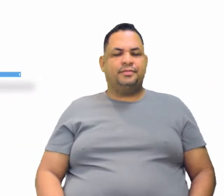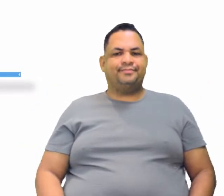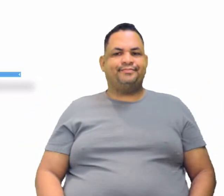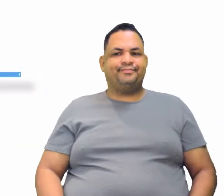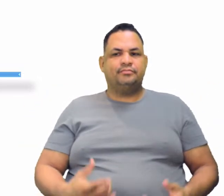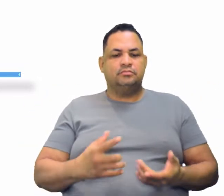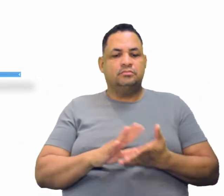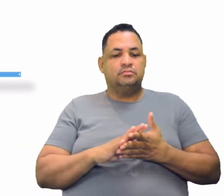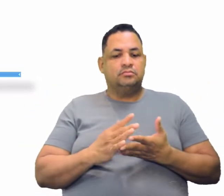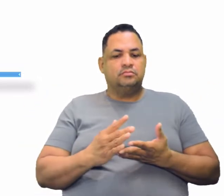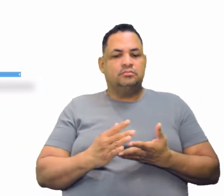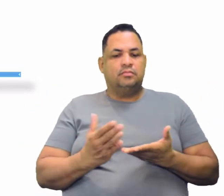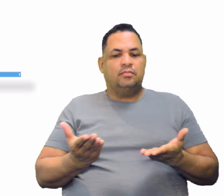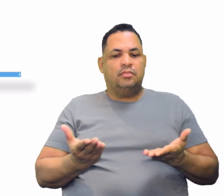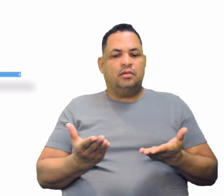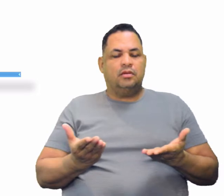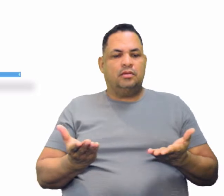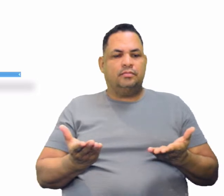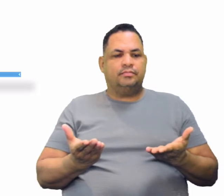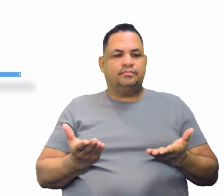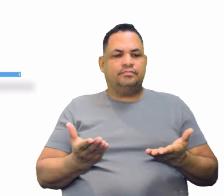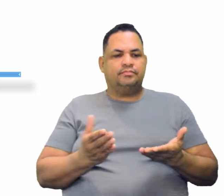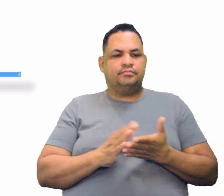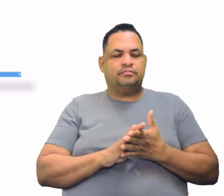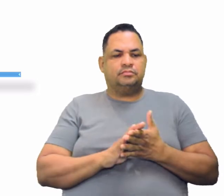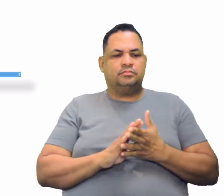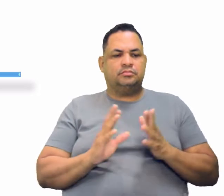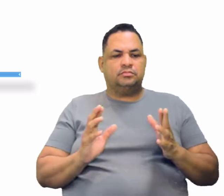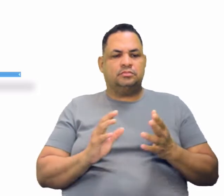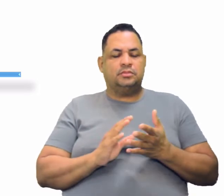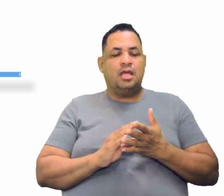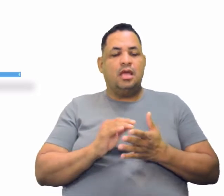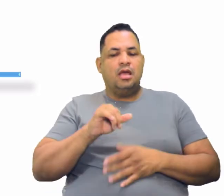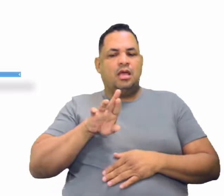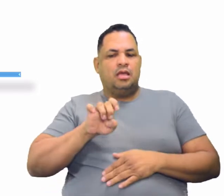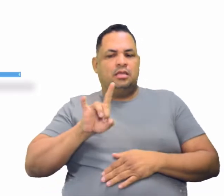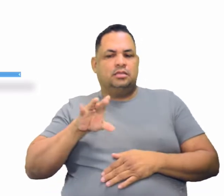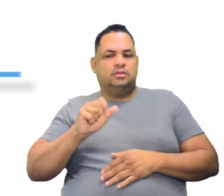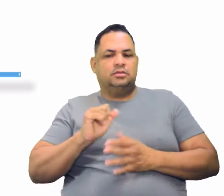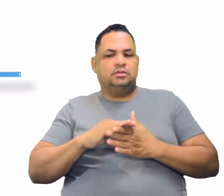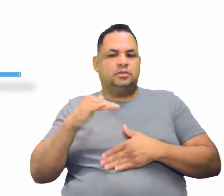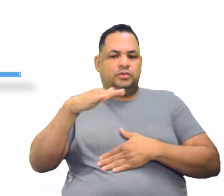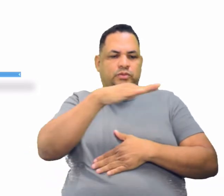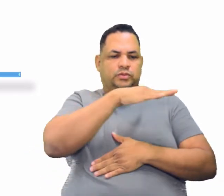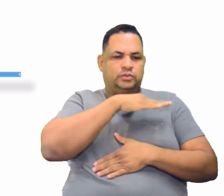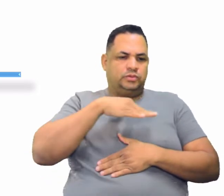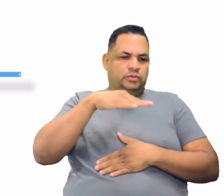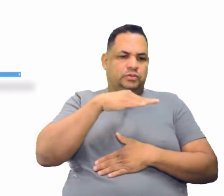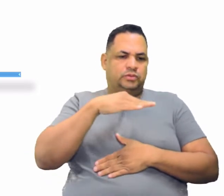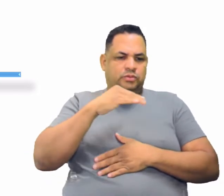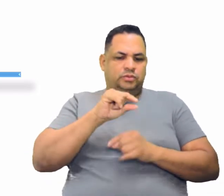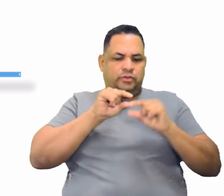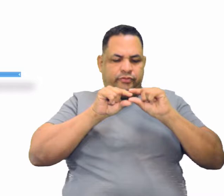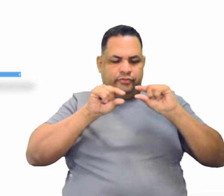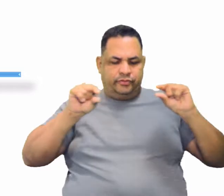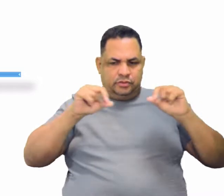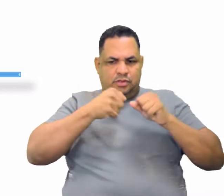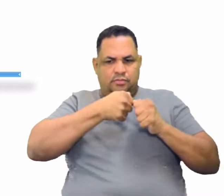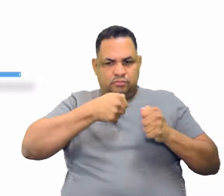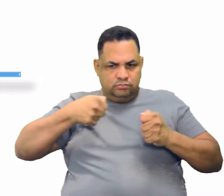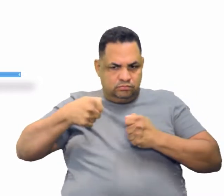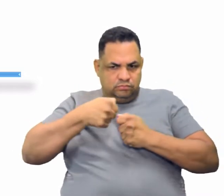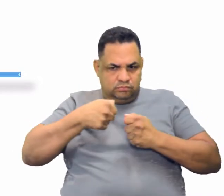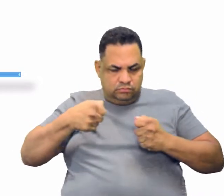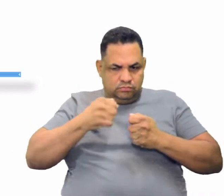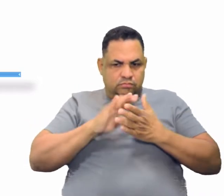ser reação, tá? A reação dessa aqui está na superfície, a dessa daqui está no fio que está puxando, beleza?